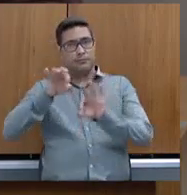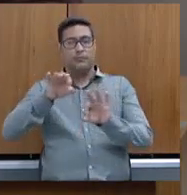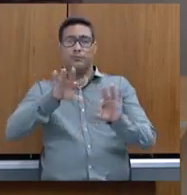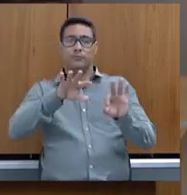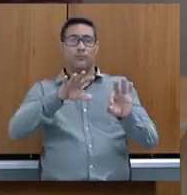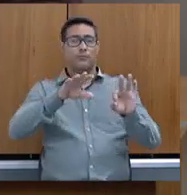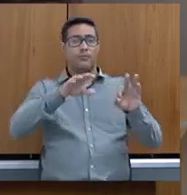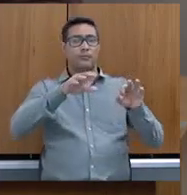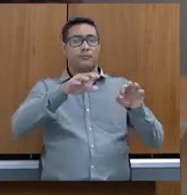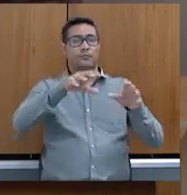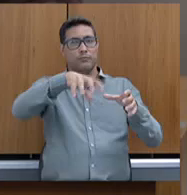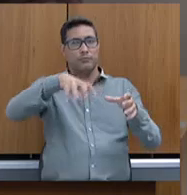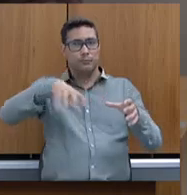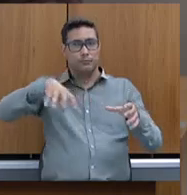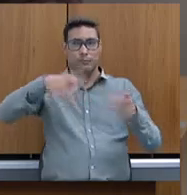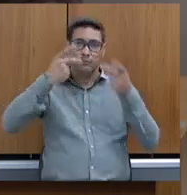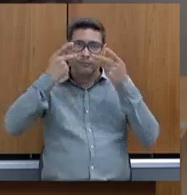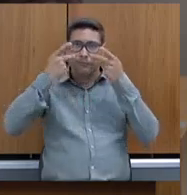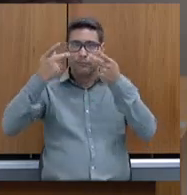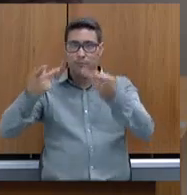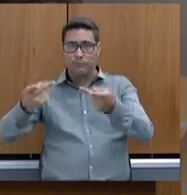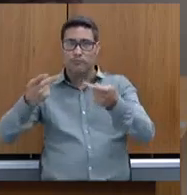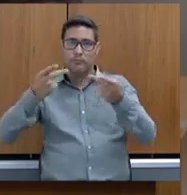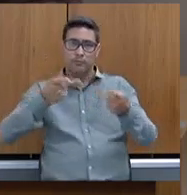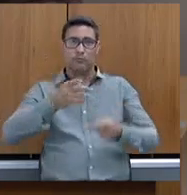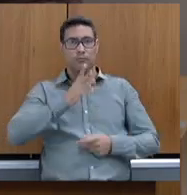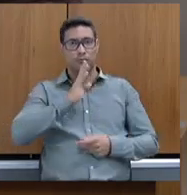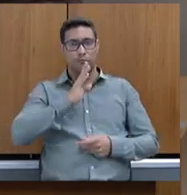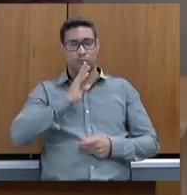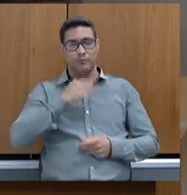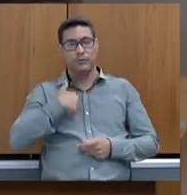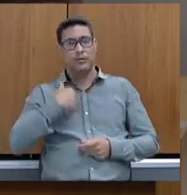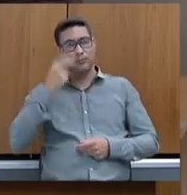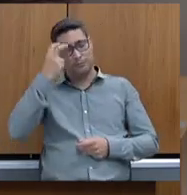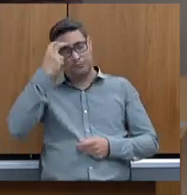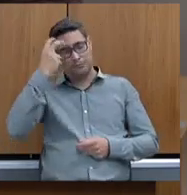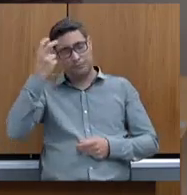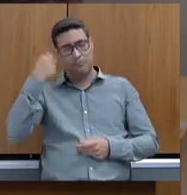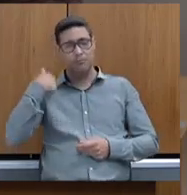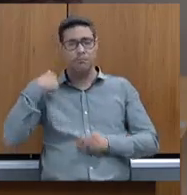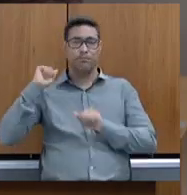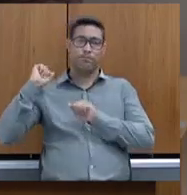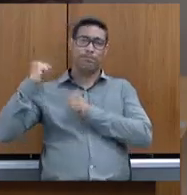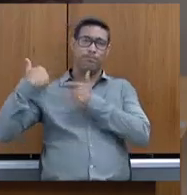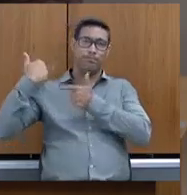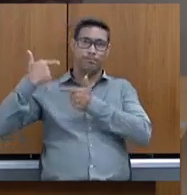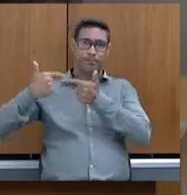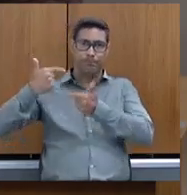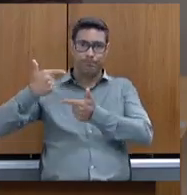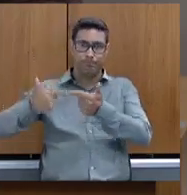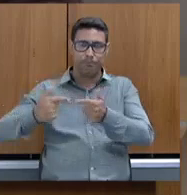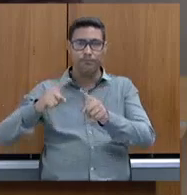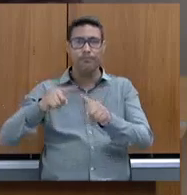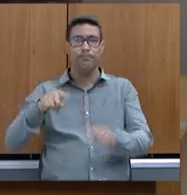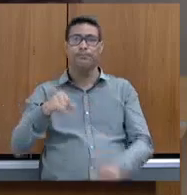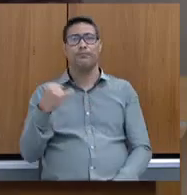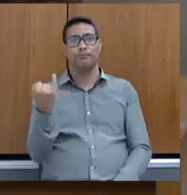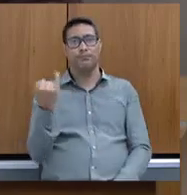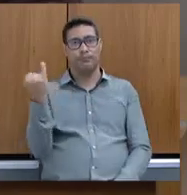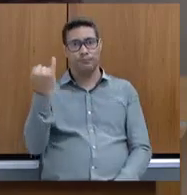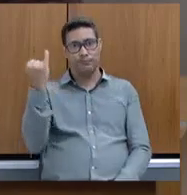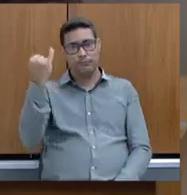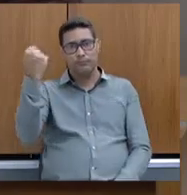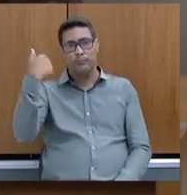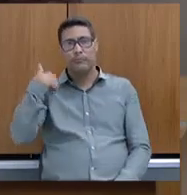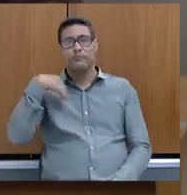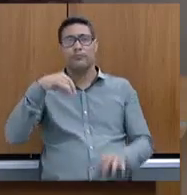que ele conheceu cada cultura cada tradição como foi importante o trabalho é caminhada dele para